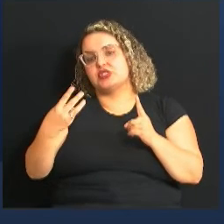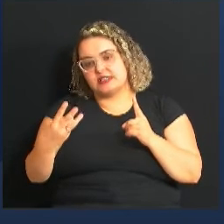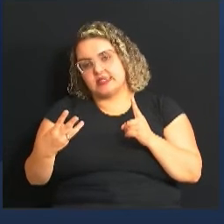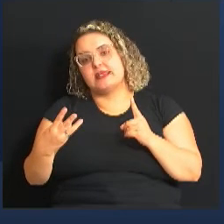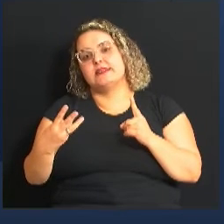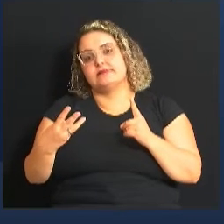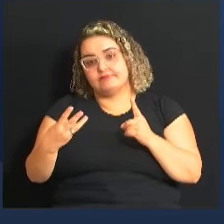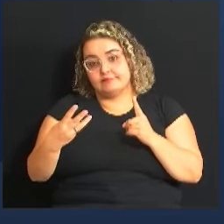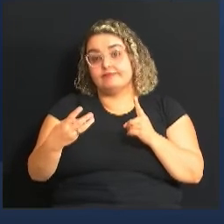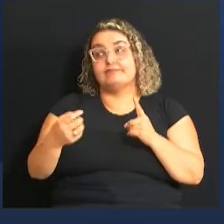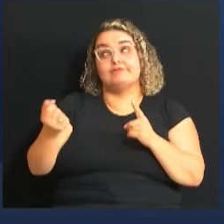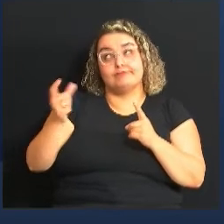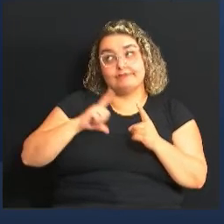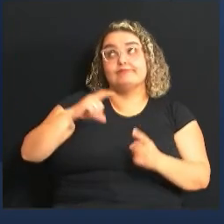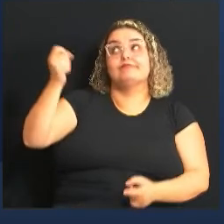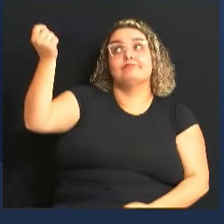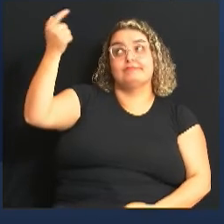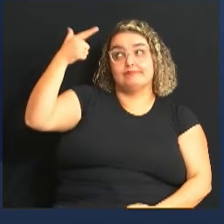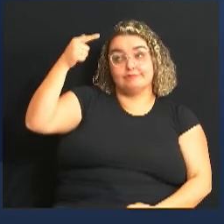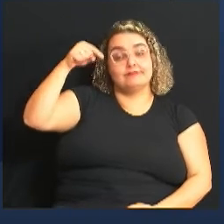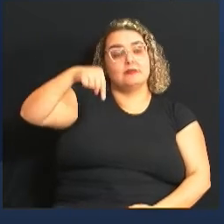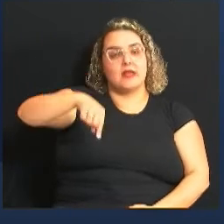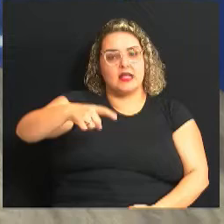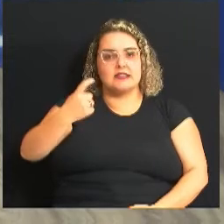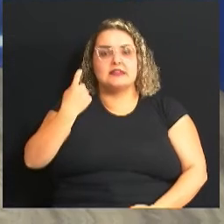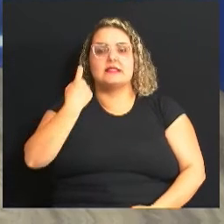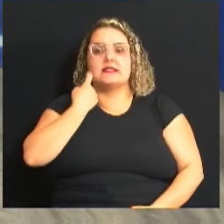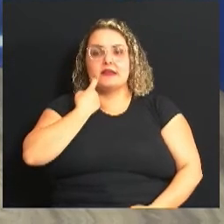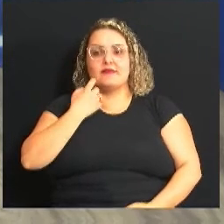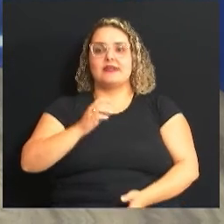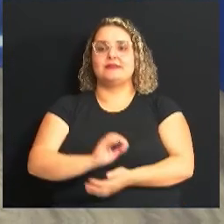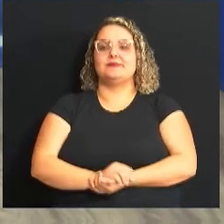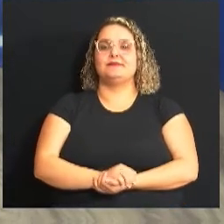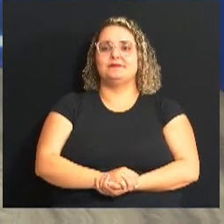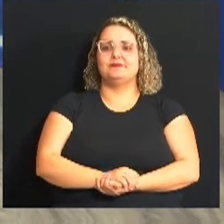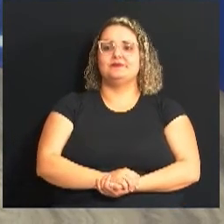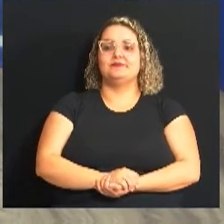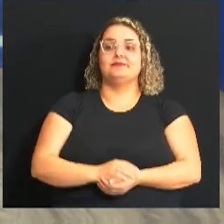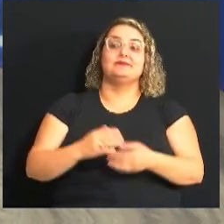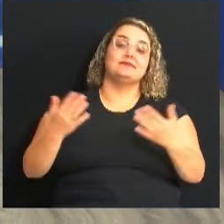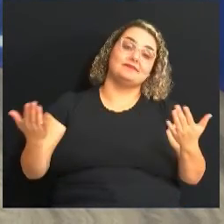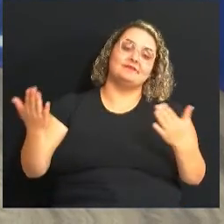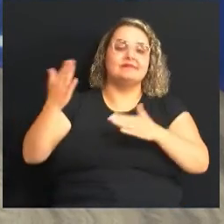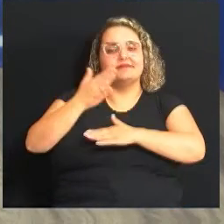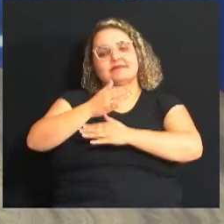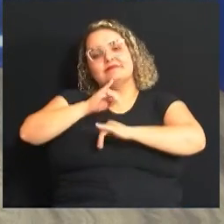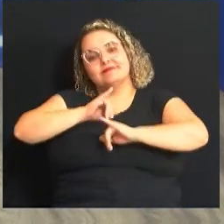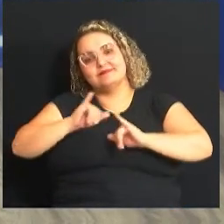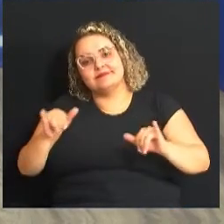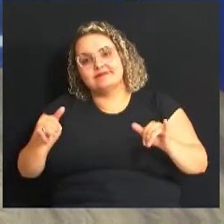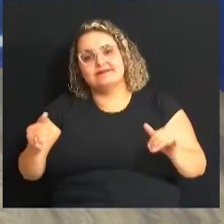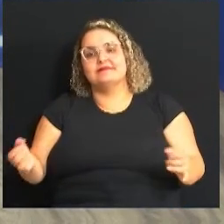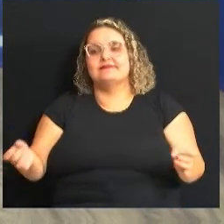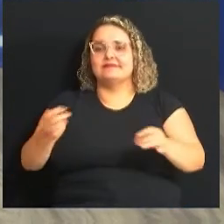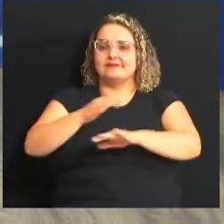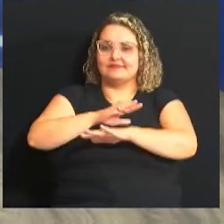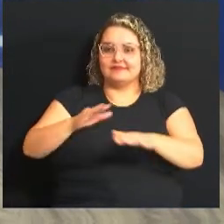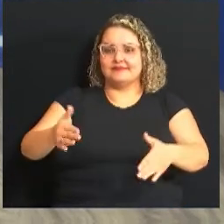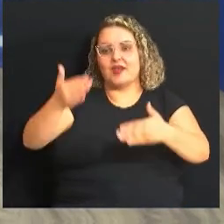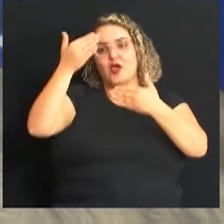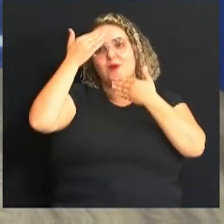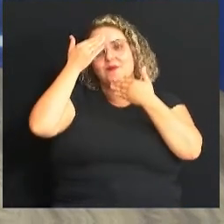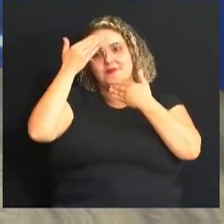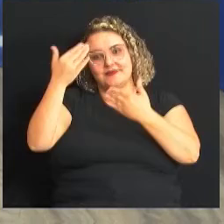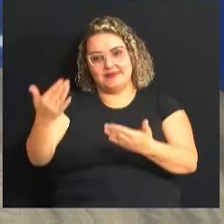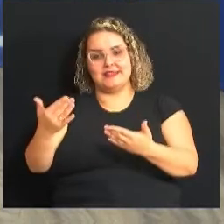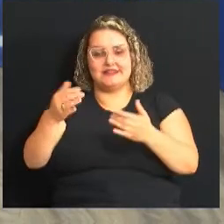com a presença do sol nesta sexta-feira. Bom, nosso Câmara Notícia fica por aqui. Muito